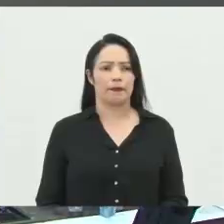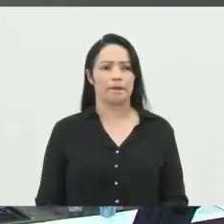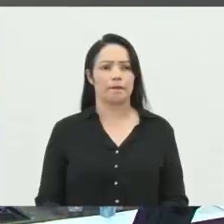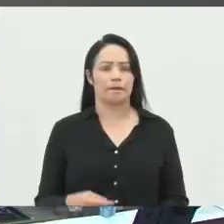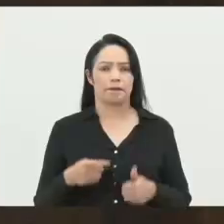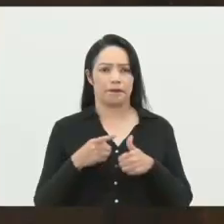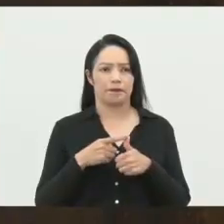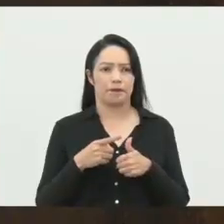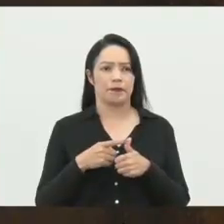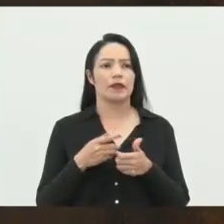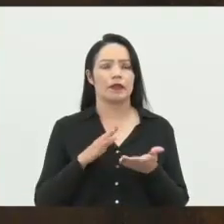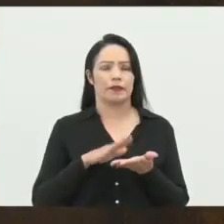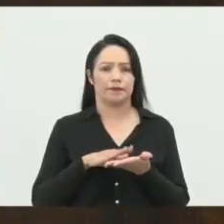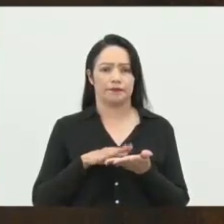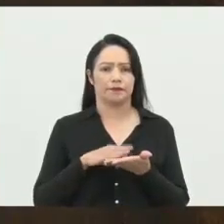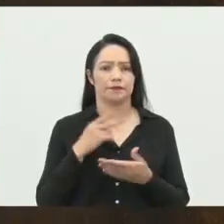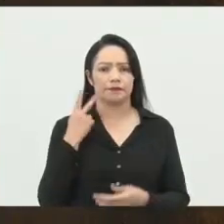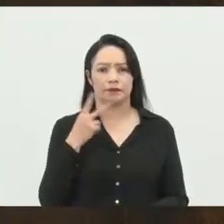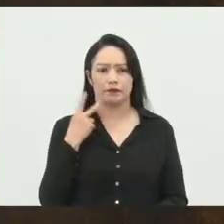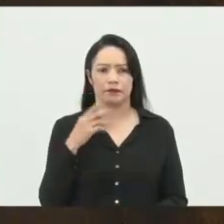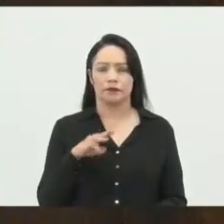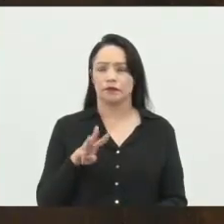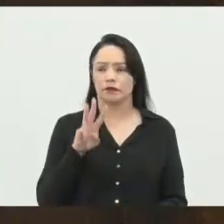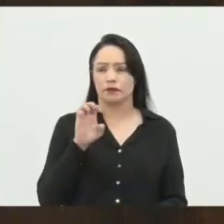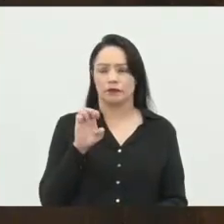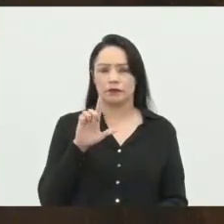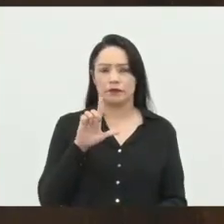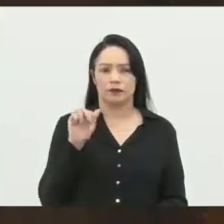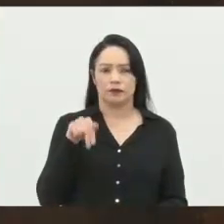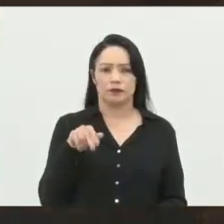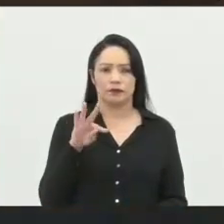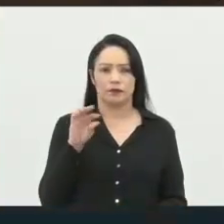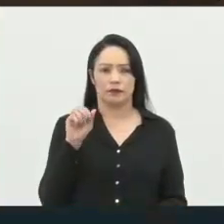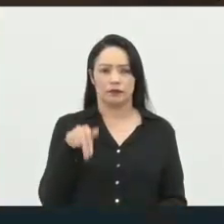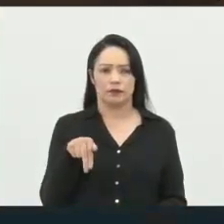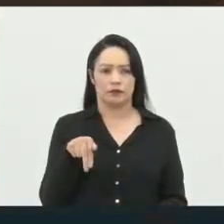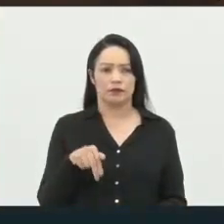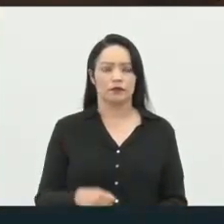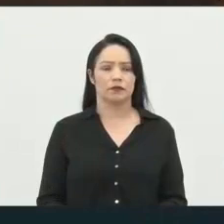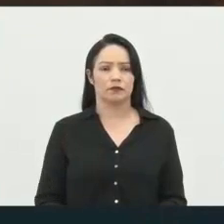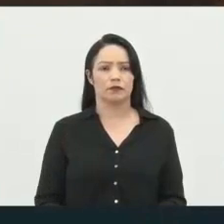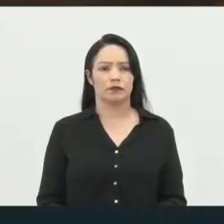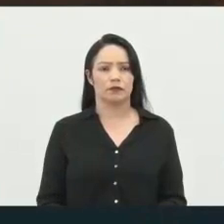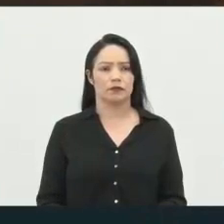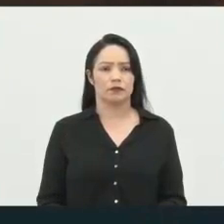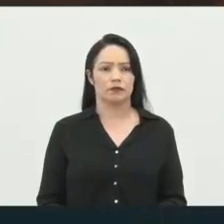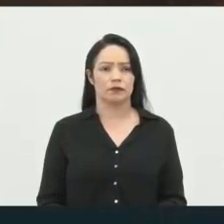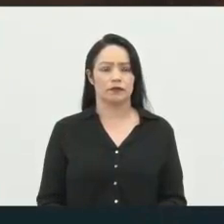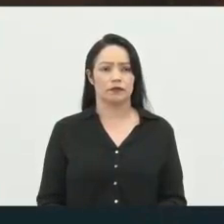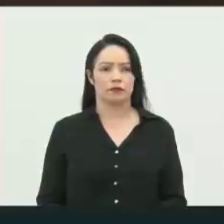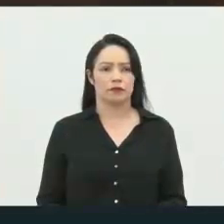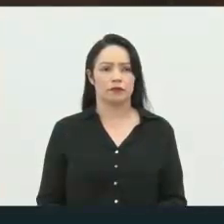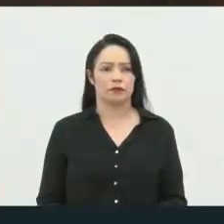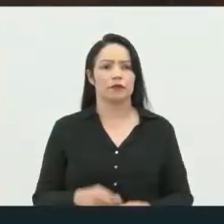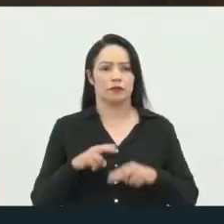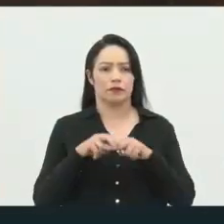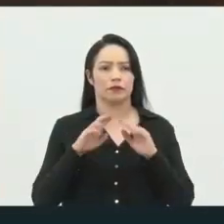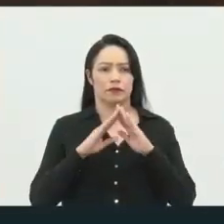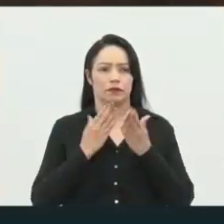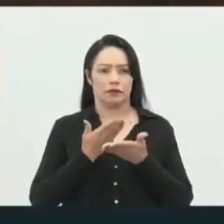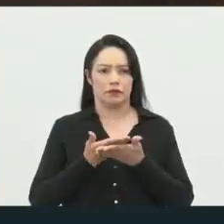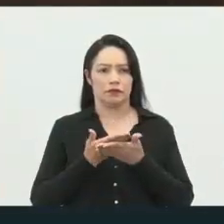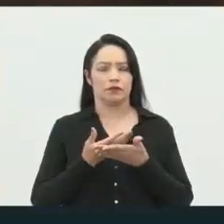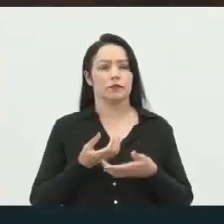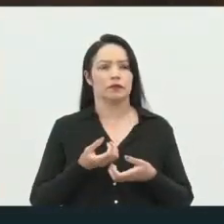parabenizar o vereador Wellington Bezerra para por ter feito este requerimento de